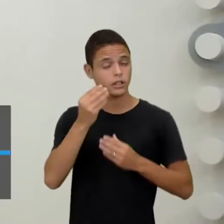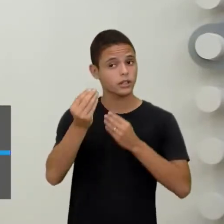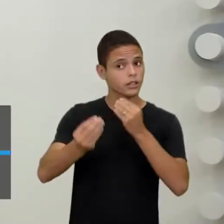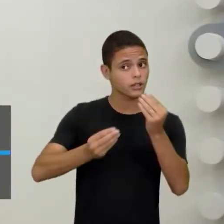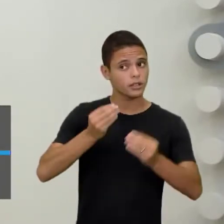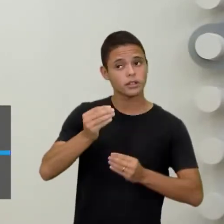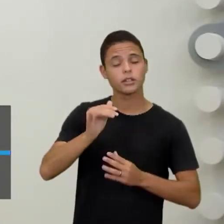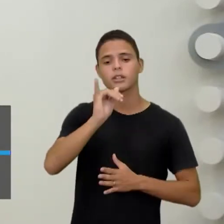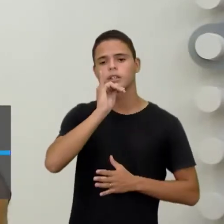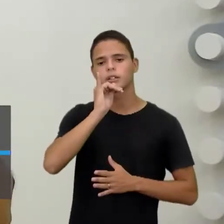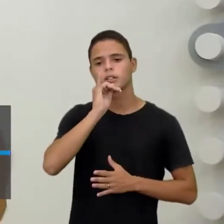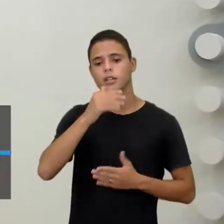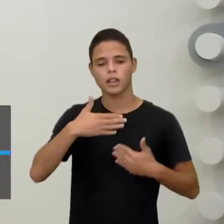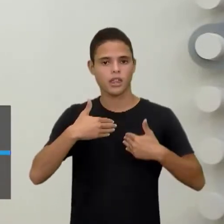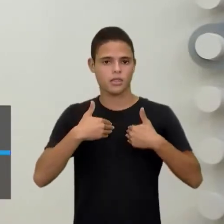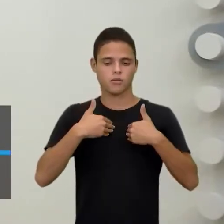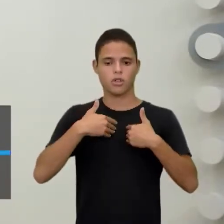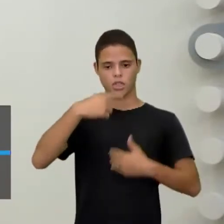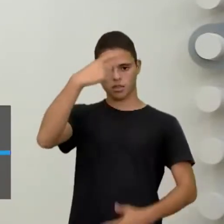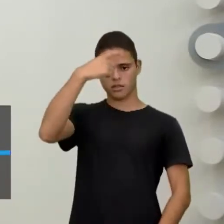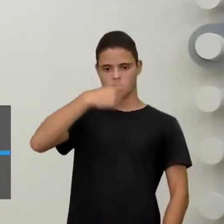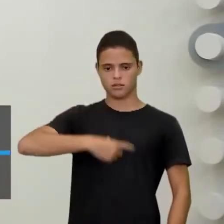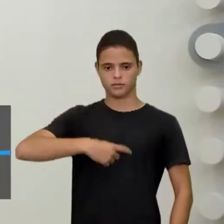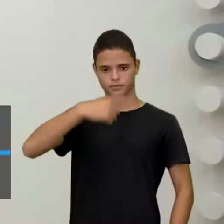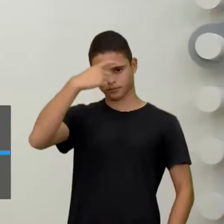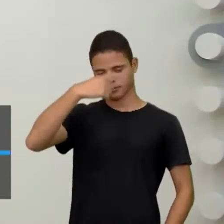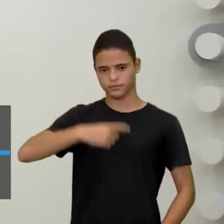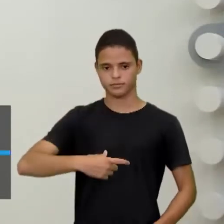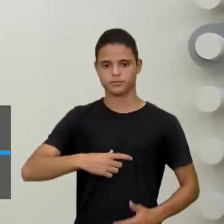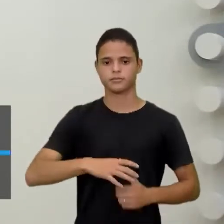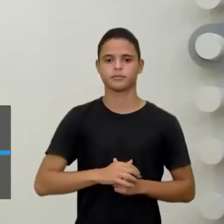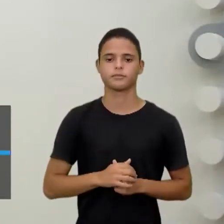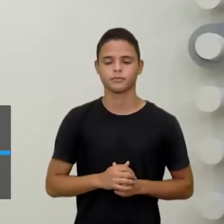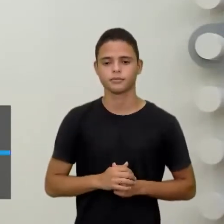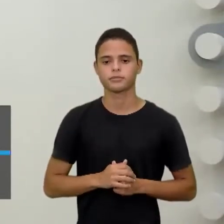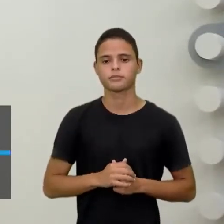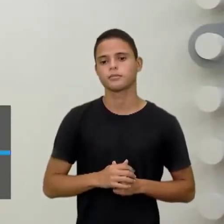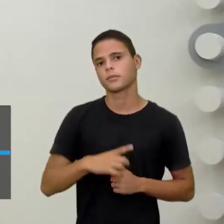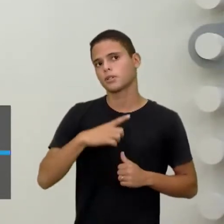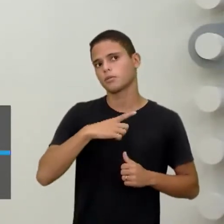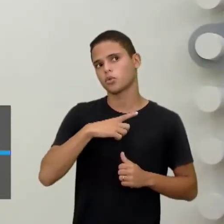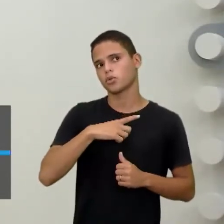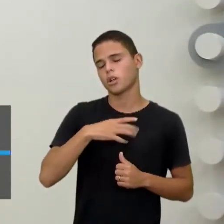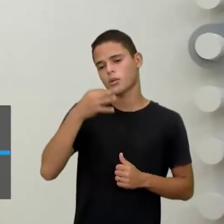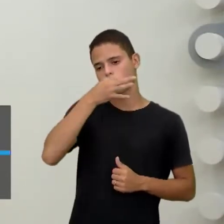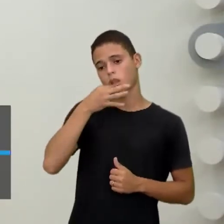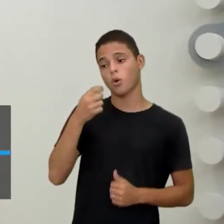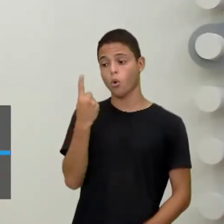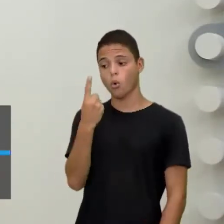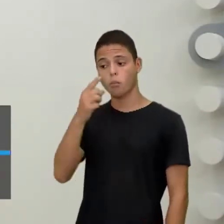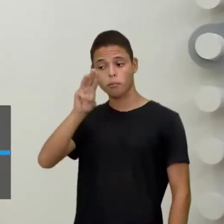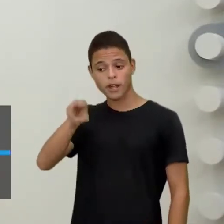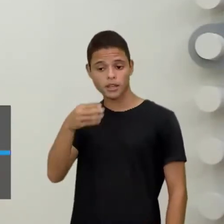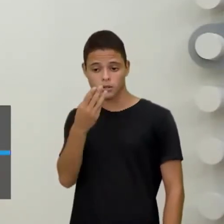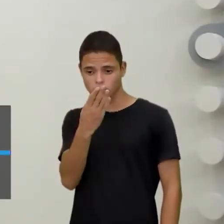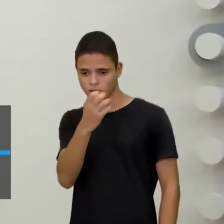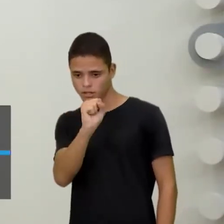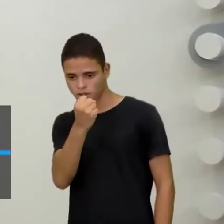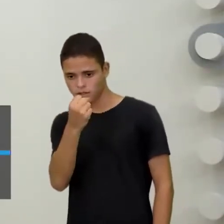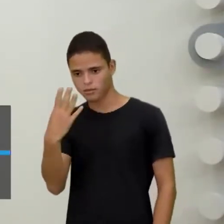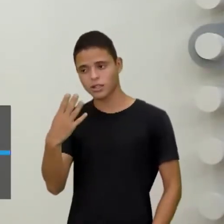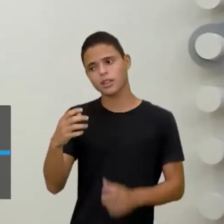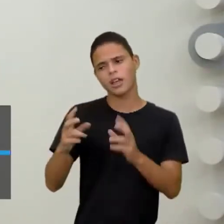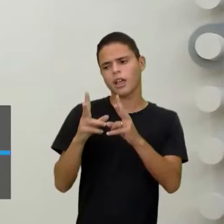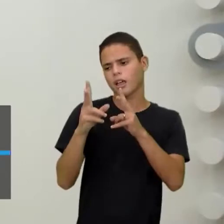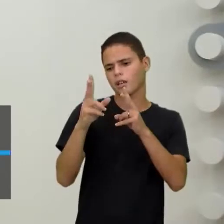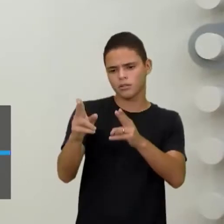falar que eu, sei lá, tenho 1,84 m, é minha altura. Isso é um fato, eu tenho 1,84 m. Pegar uma